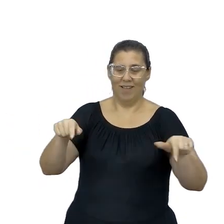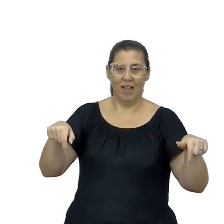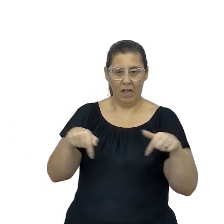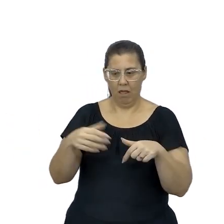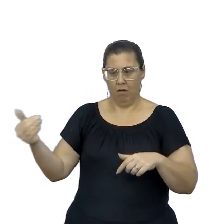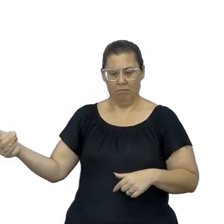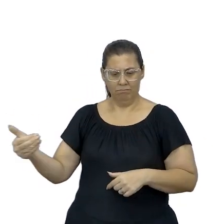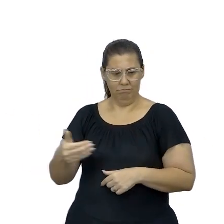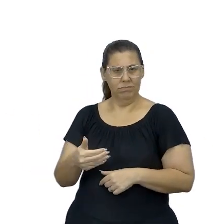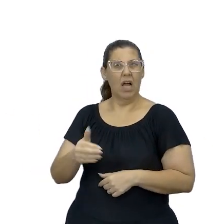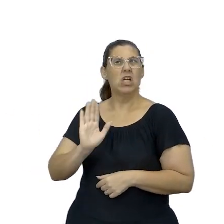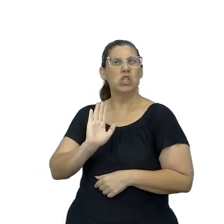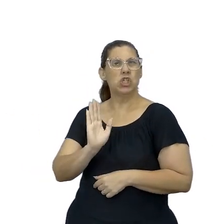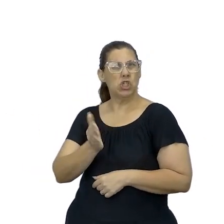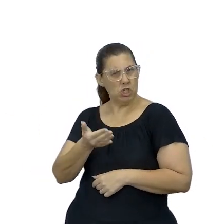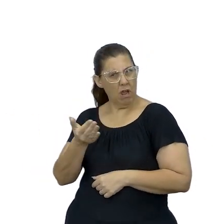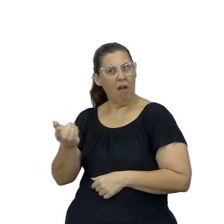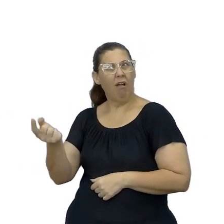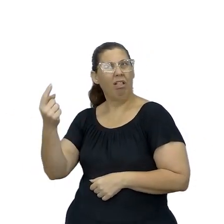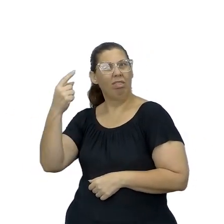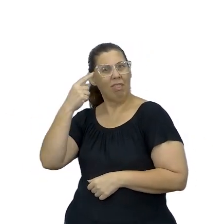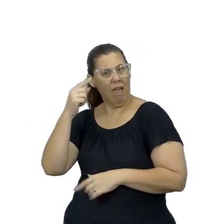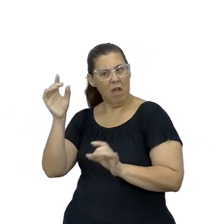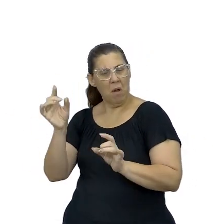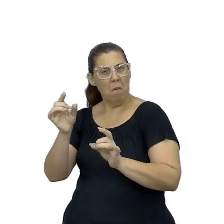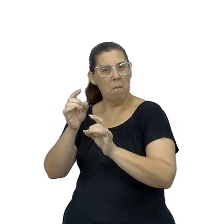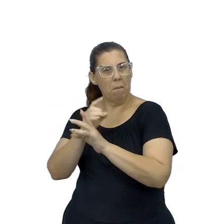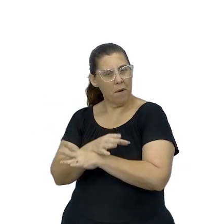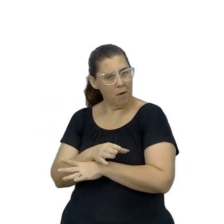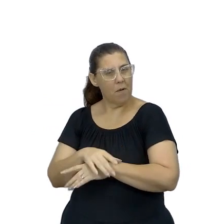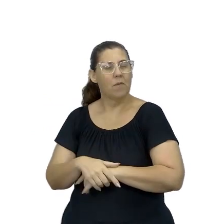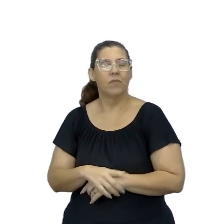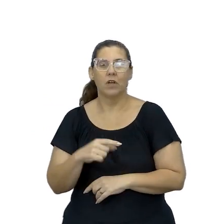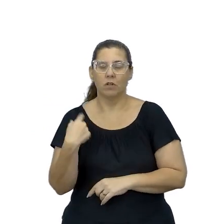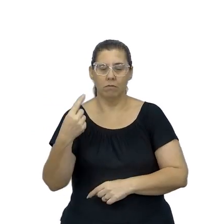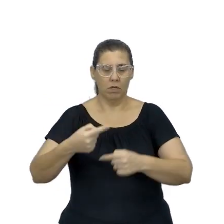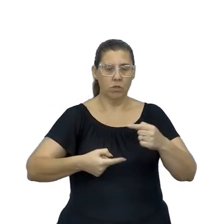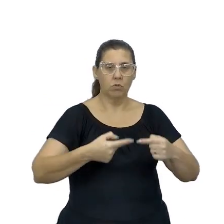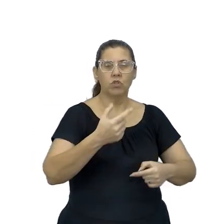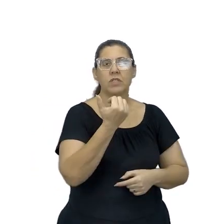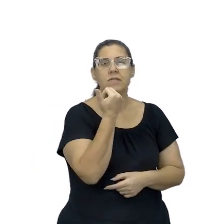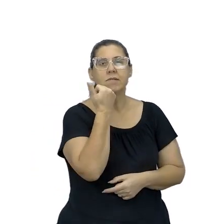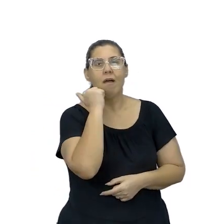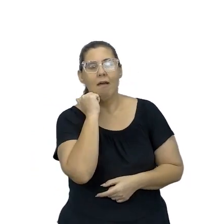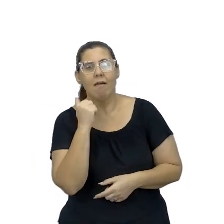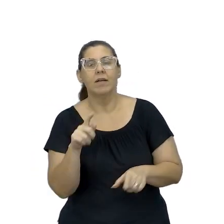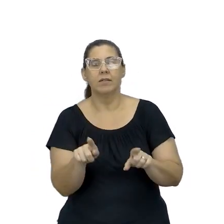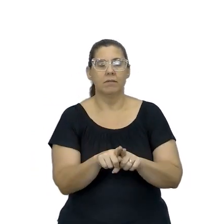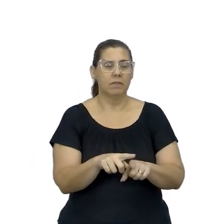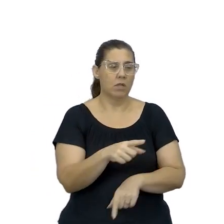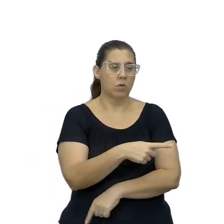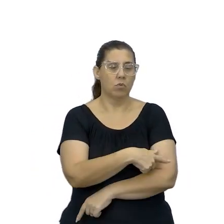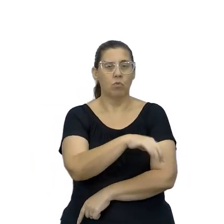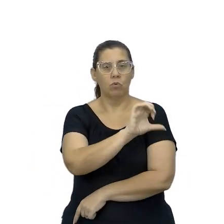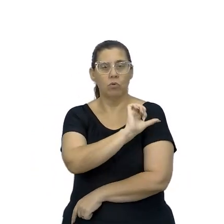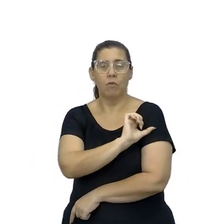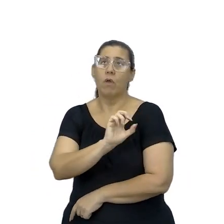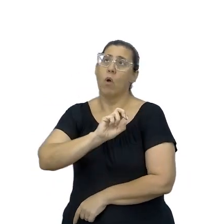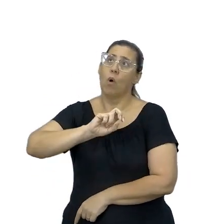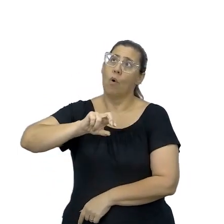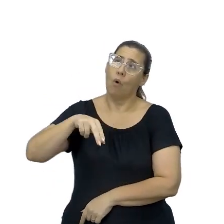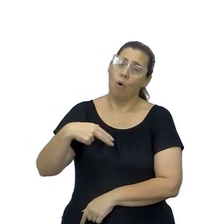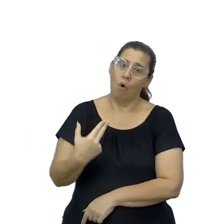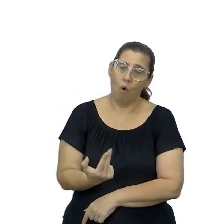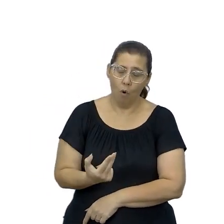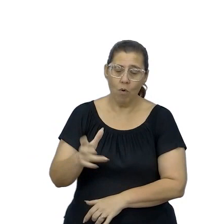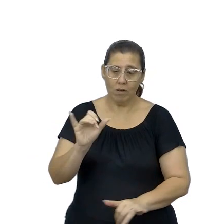algumas concepções já construídas sobre os fenômenos que a gente vai discutir em ciências, né, lá no ensino fundamental, ou biologia, física